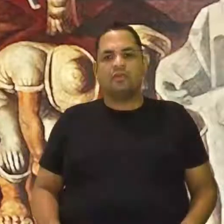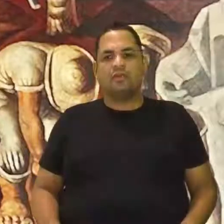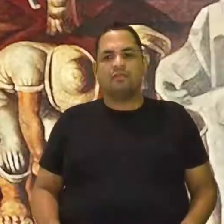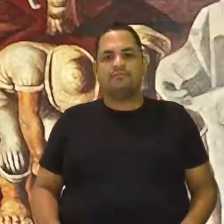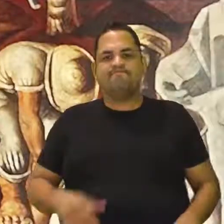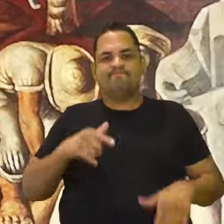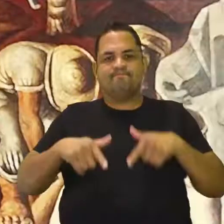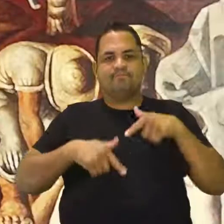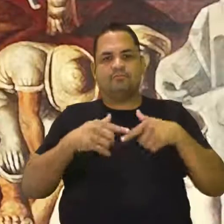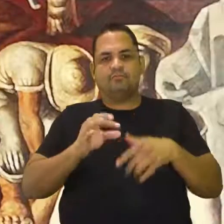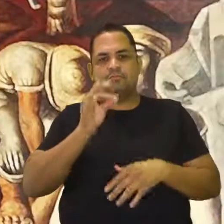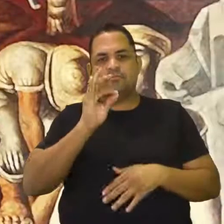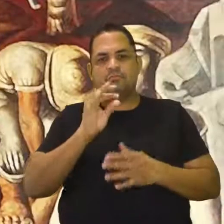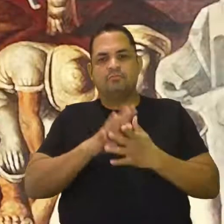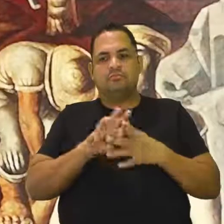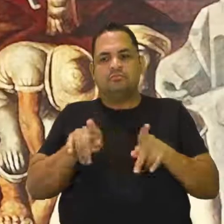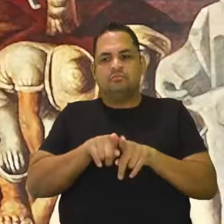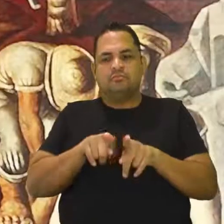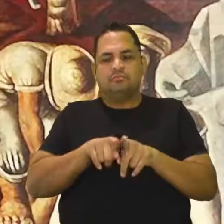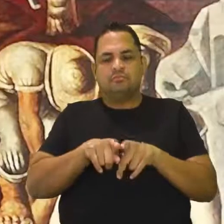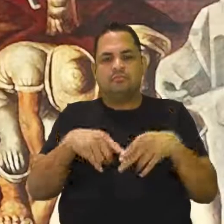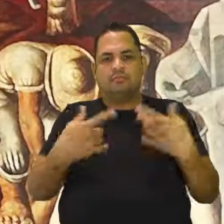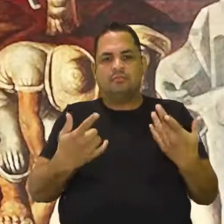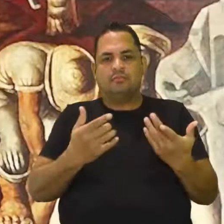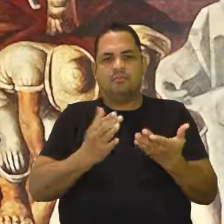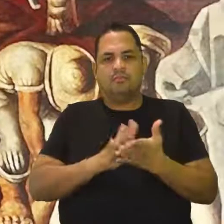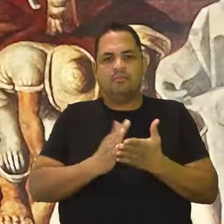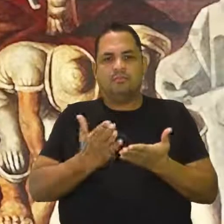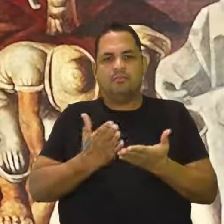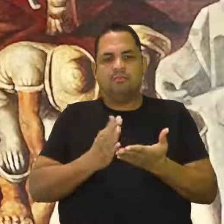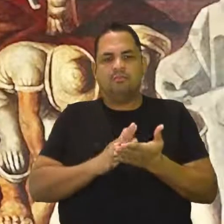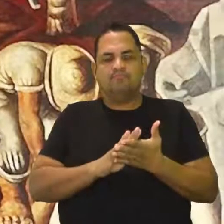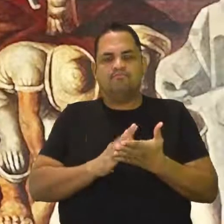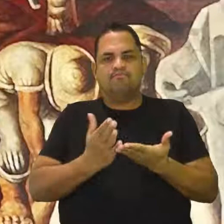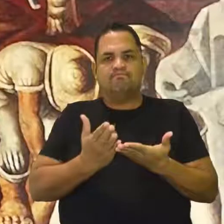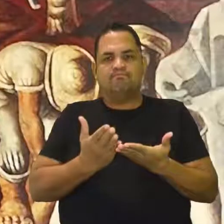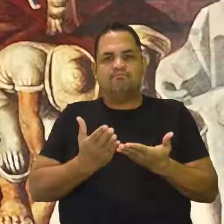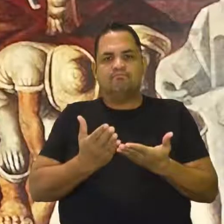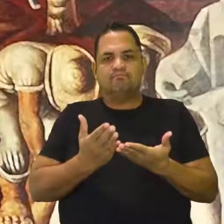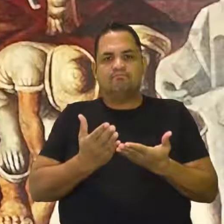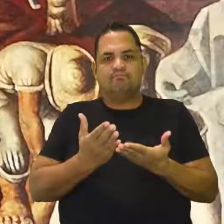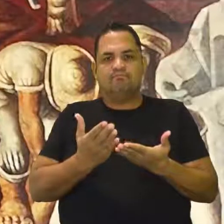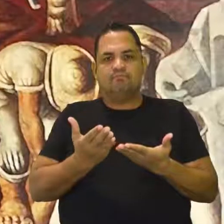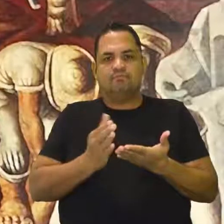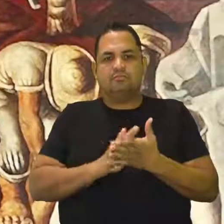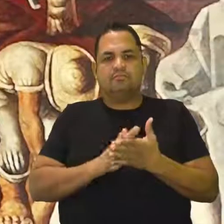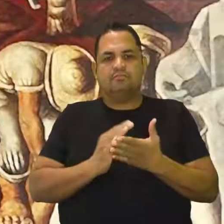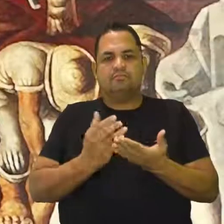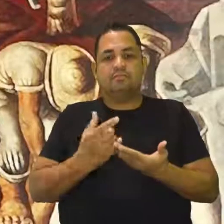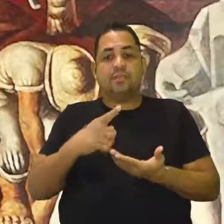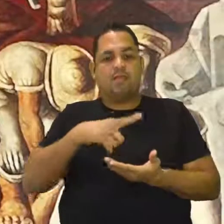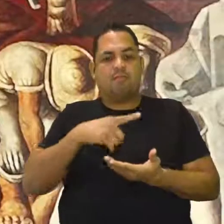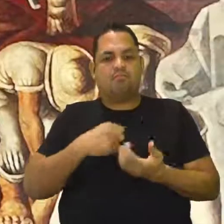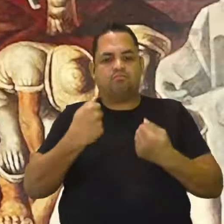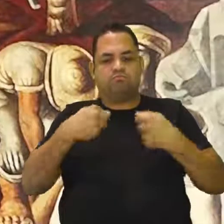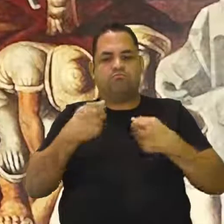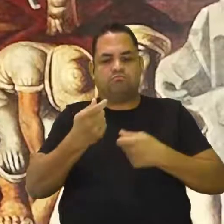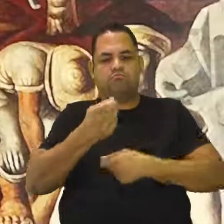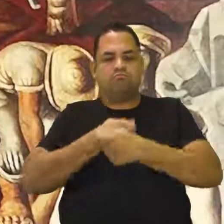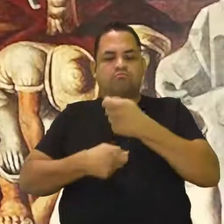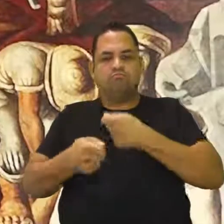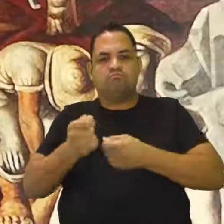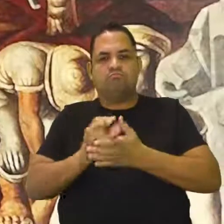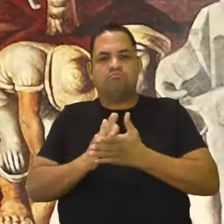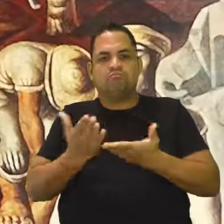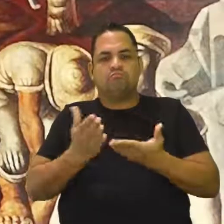produção do café, ela também, ela leva uma produção, levava um poder econômico para eles.